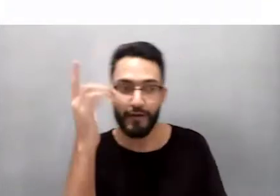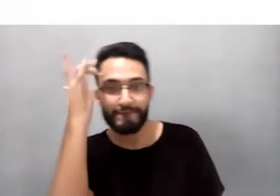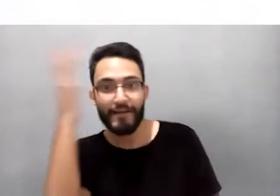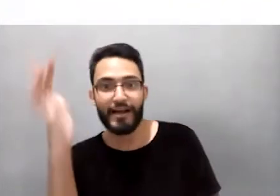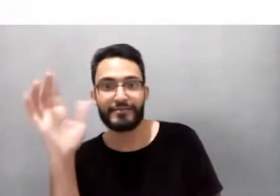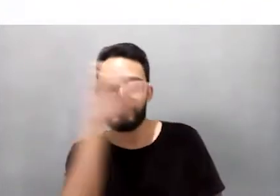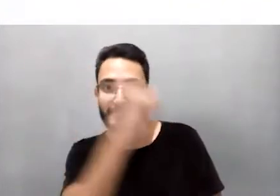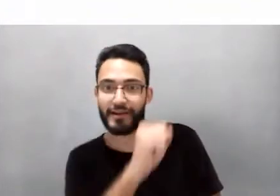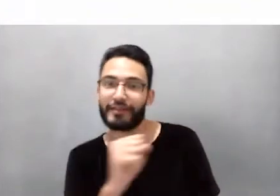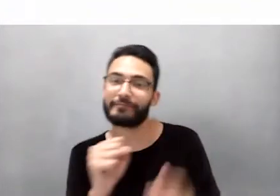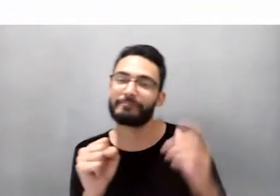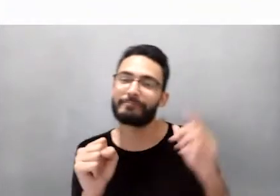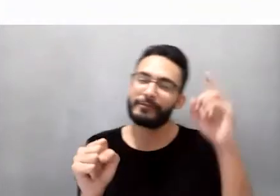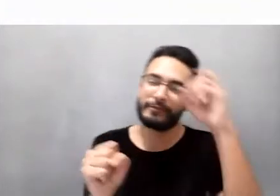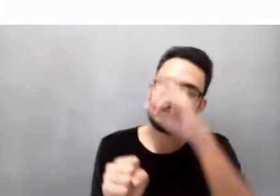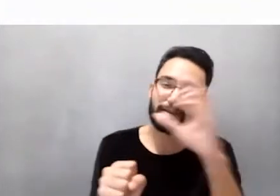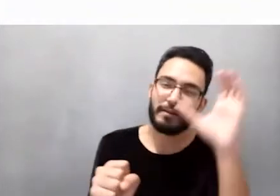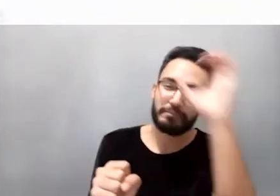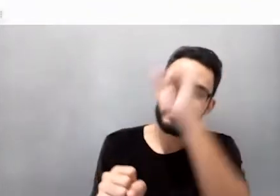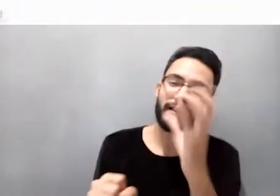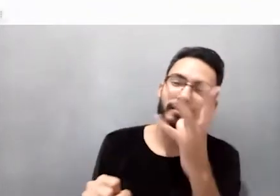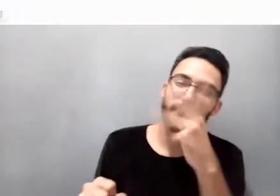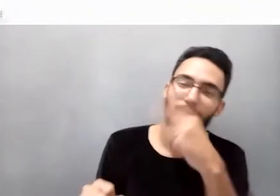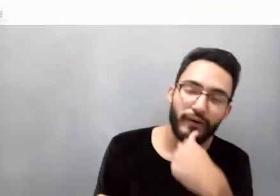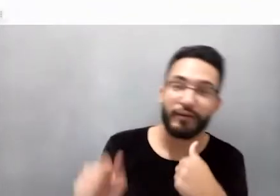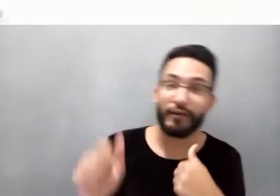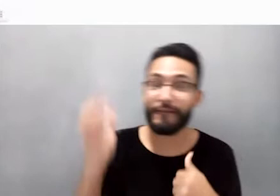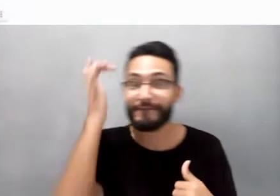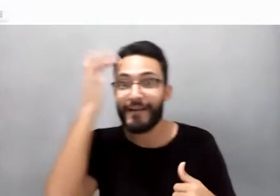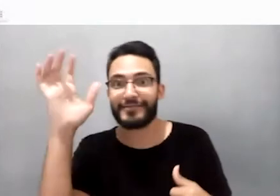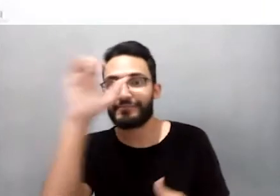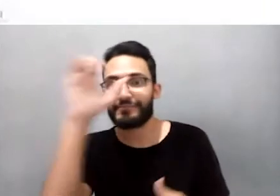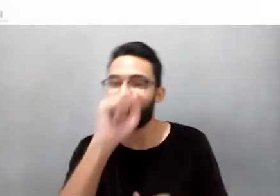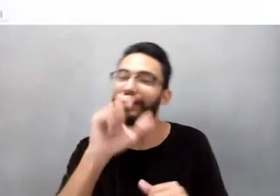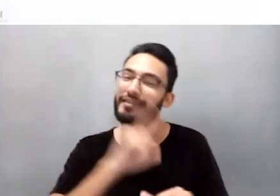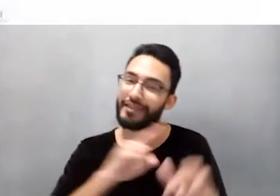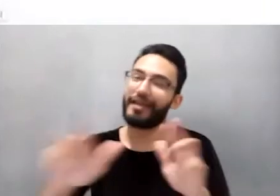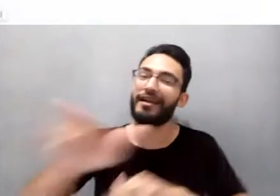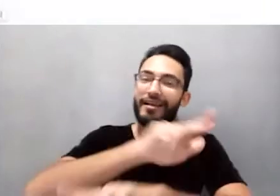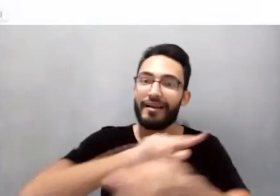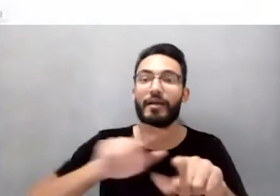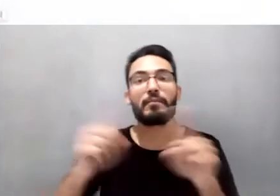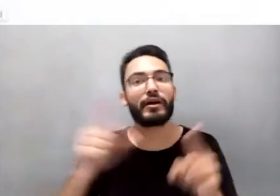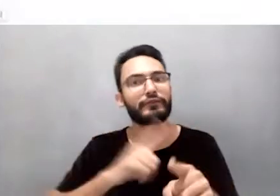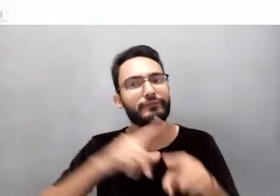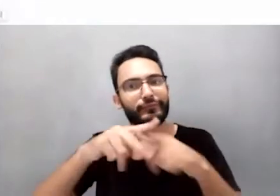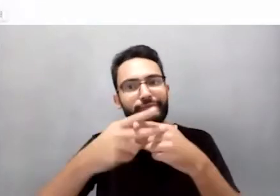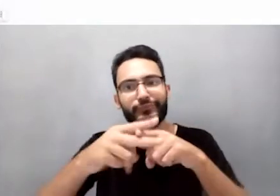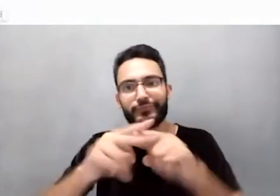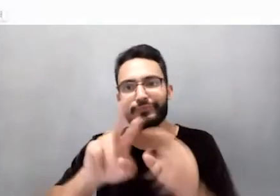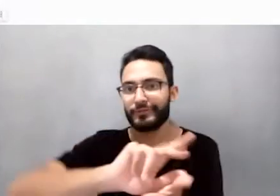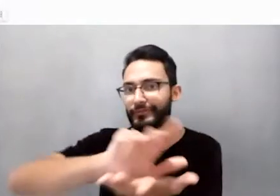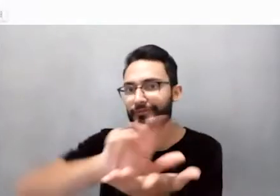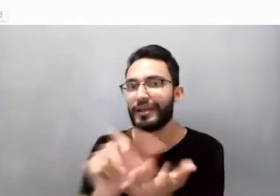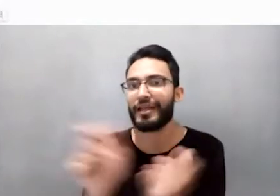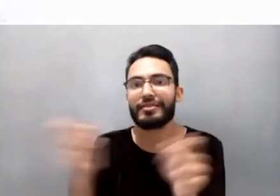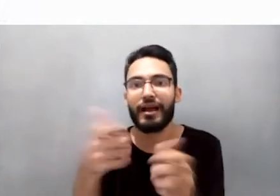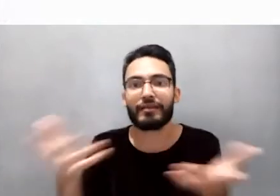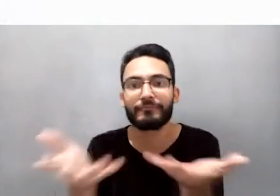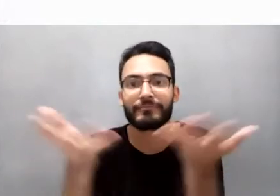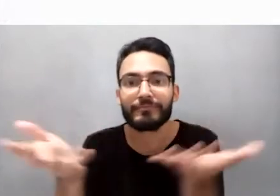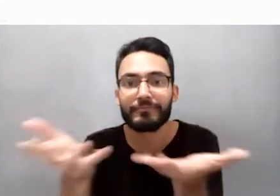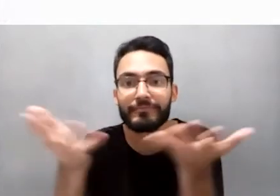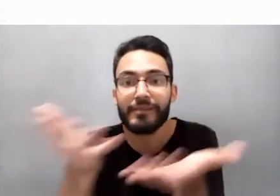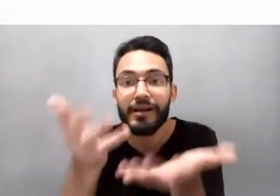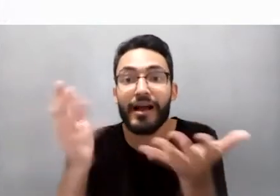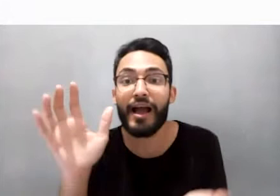a gente sente que é uma dor, mas hoje em dia a gente tem vários recursos que ajudam a gente a aprender o idioma. Então,